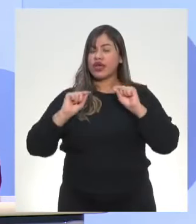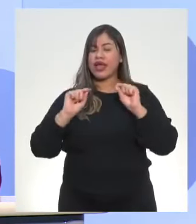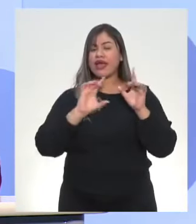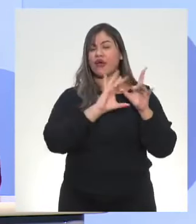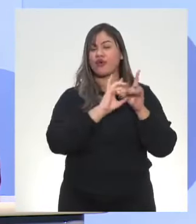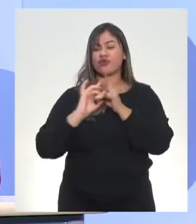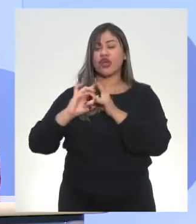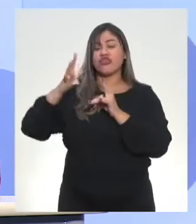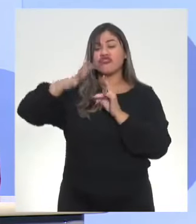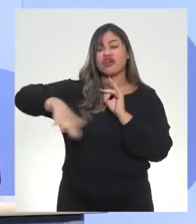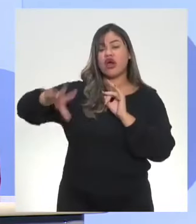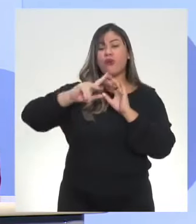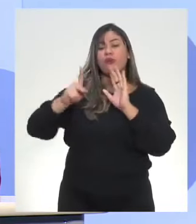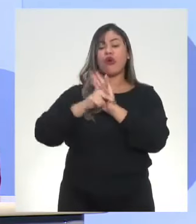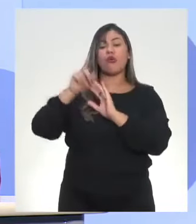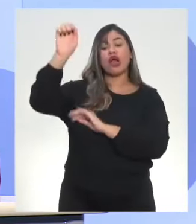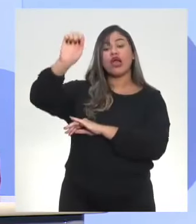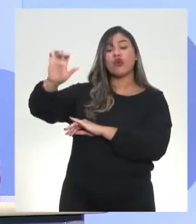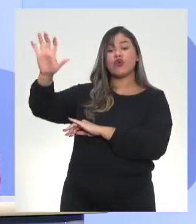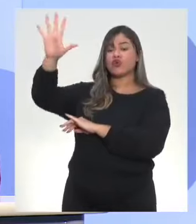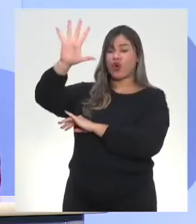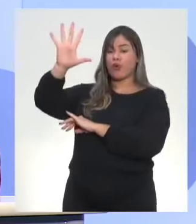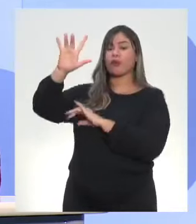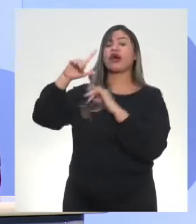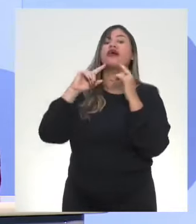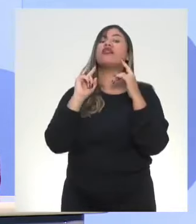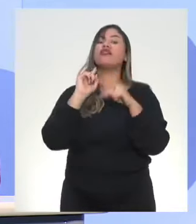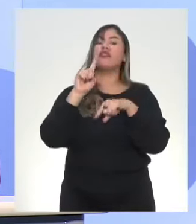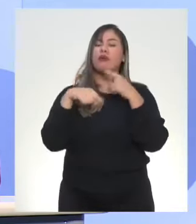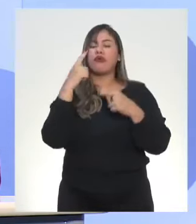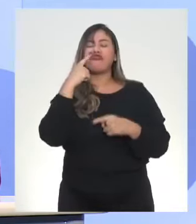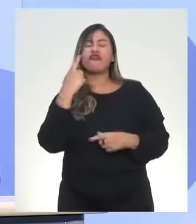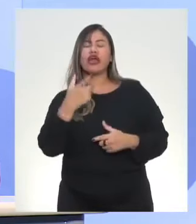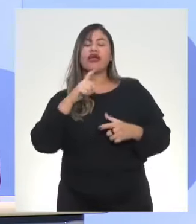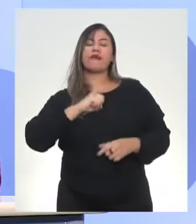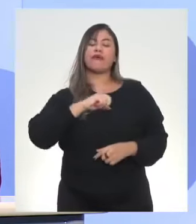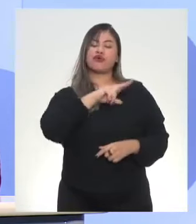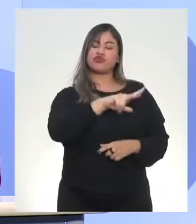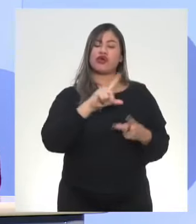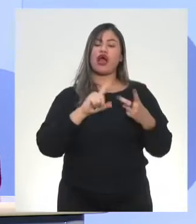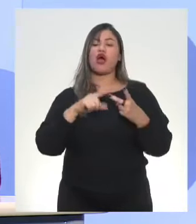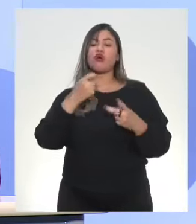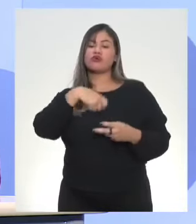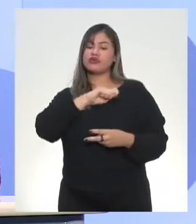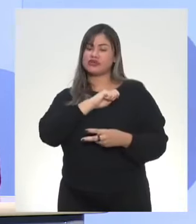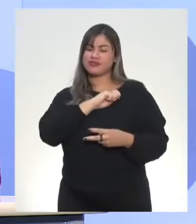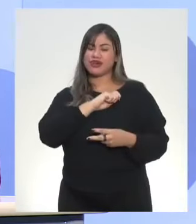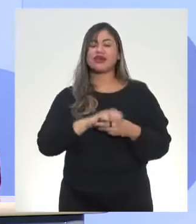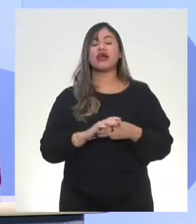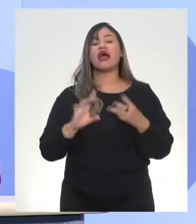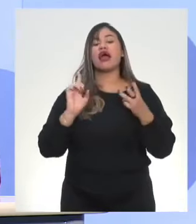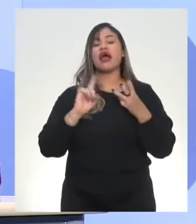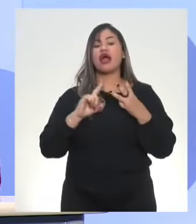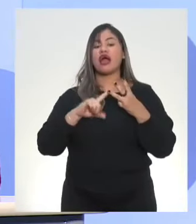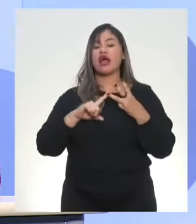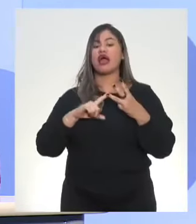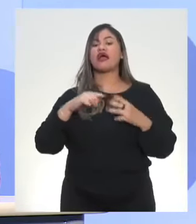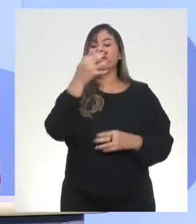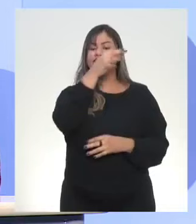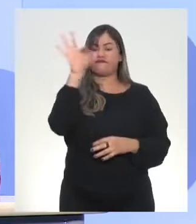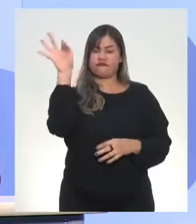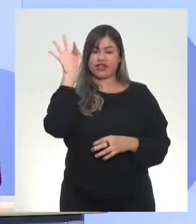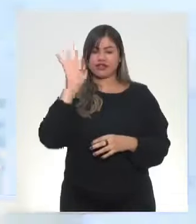geral da Europa, né, depois a gente vai ver o desdobramento disso em Portugal e na Espanha, né, Península Ibérica e também na